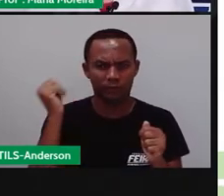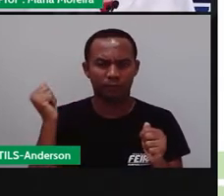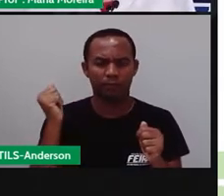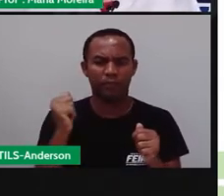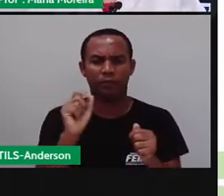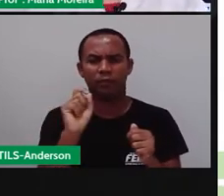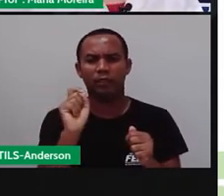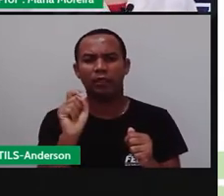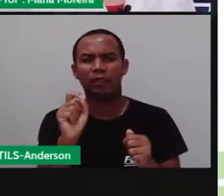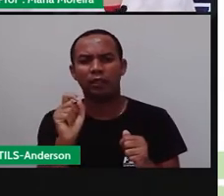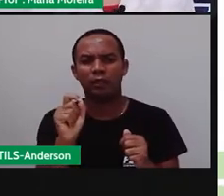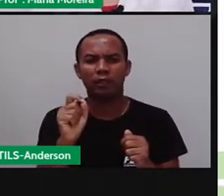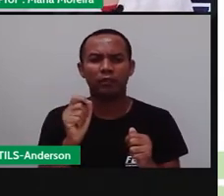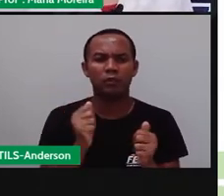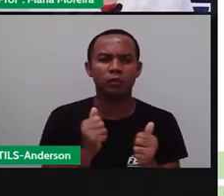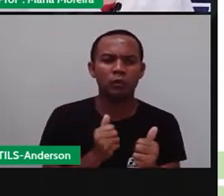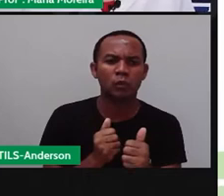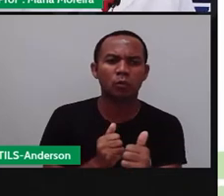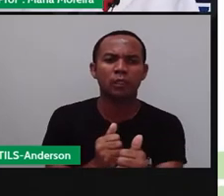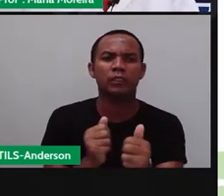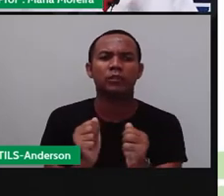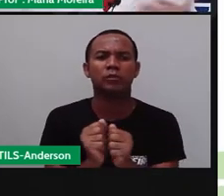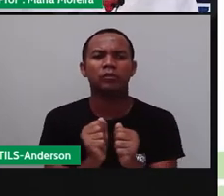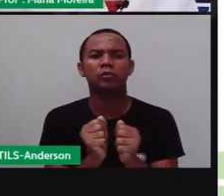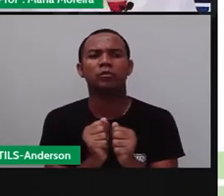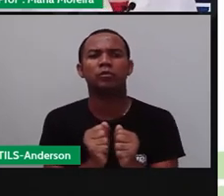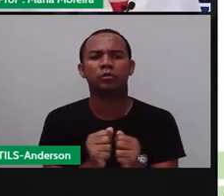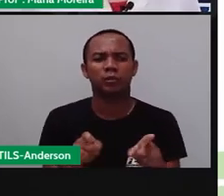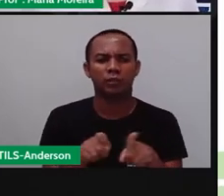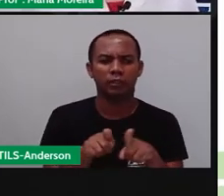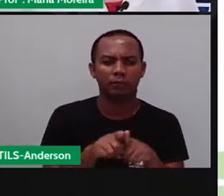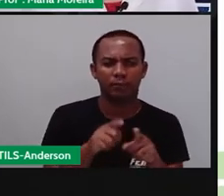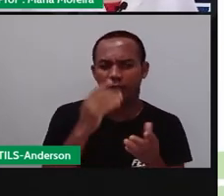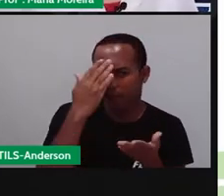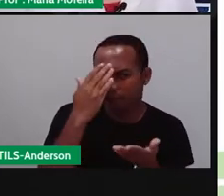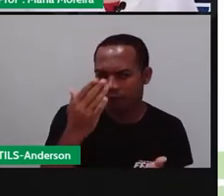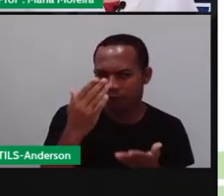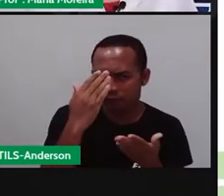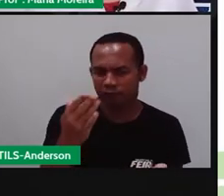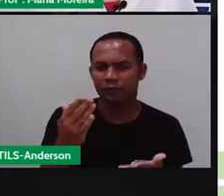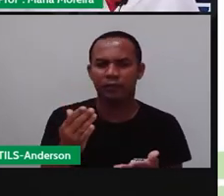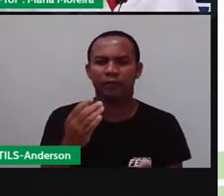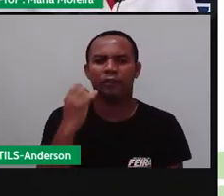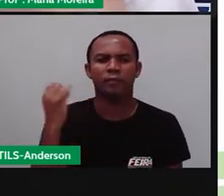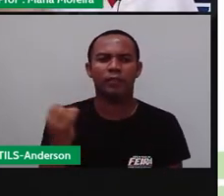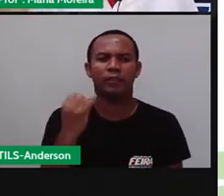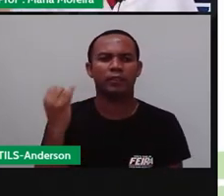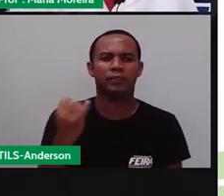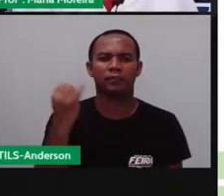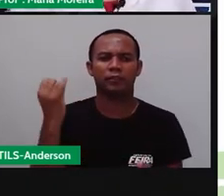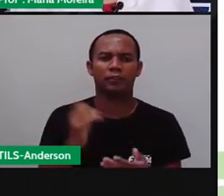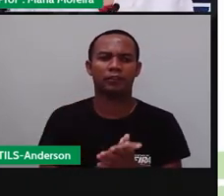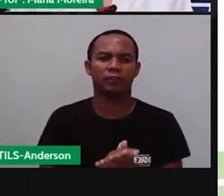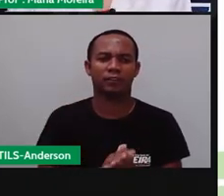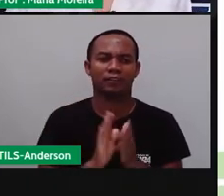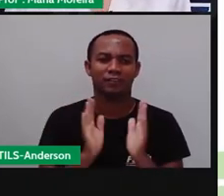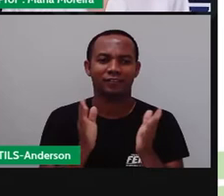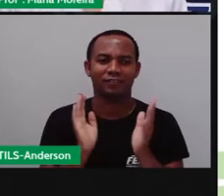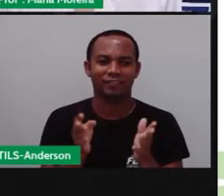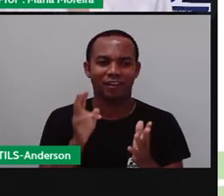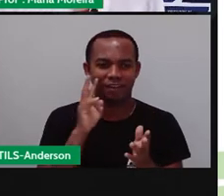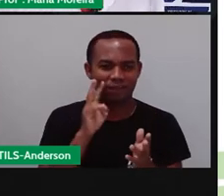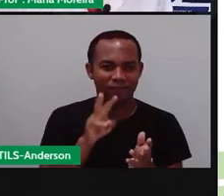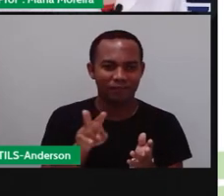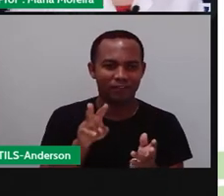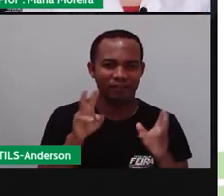né, quem é que está nos acompanhando de fato, poder agradecer aí a participação de vocês. E como vocês já viram aí, a nossa